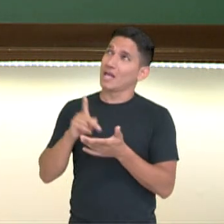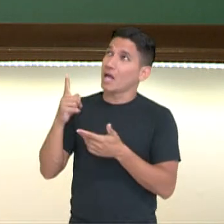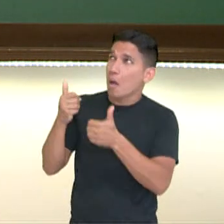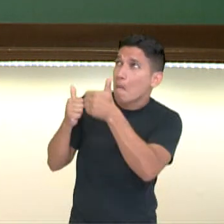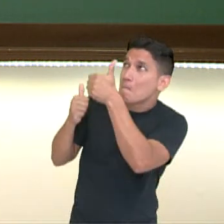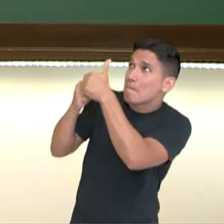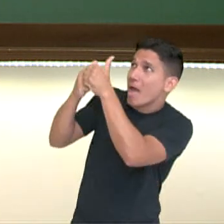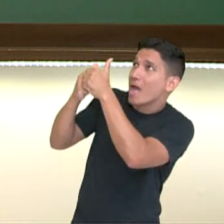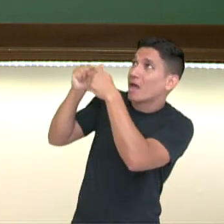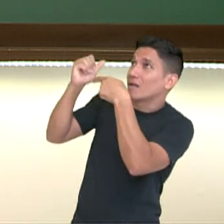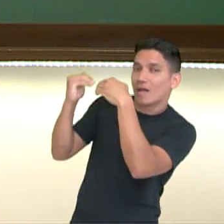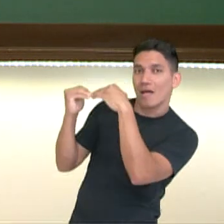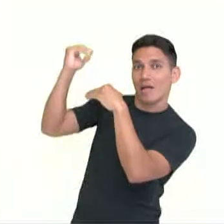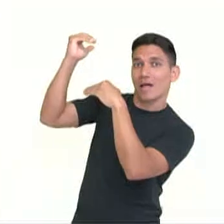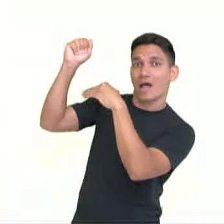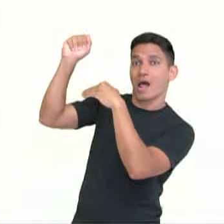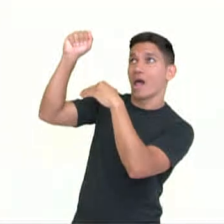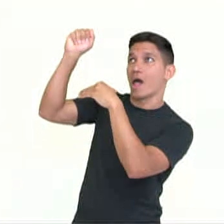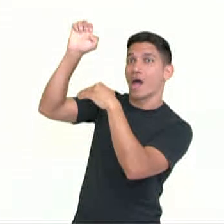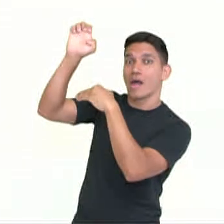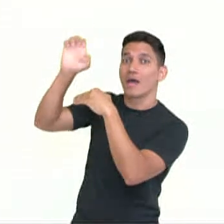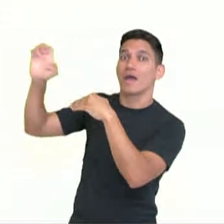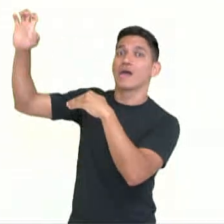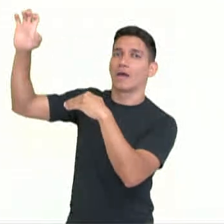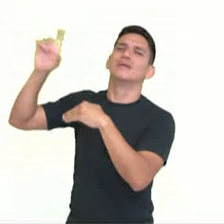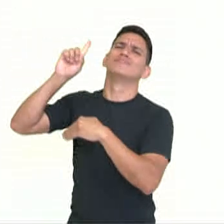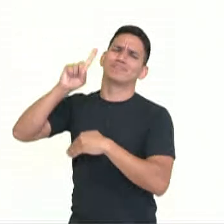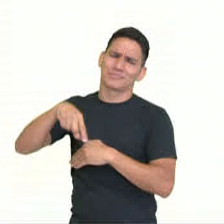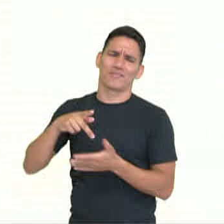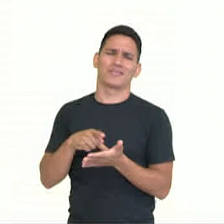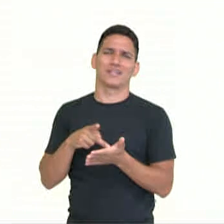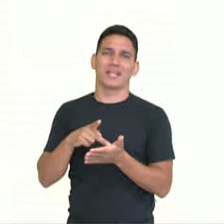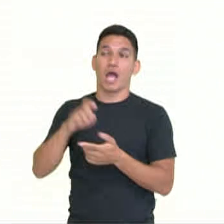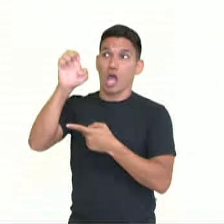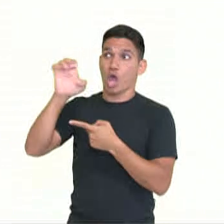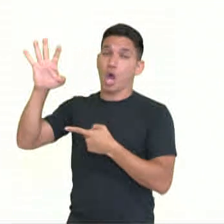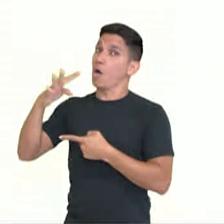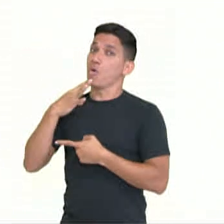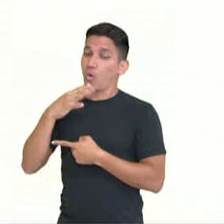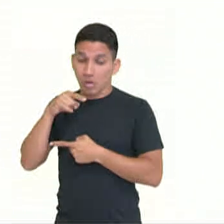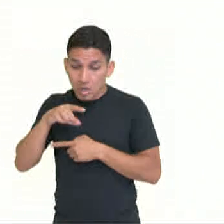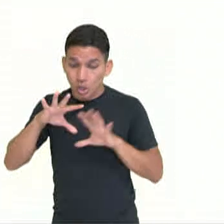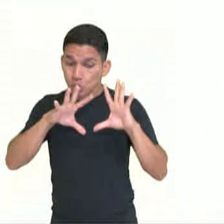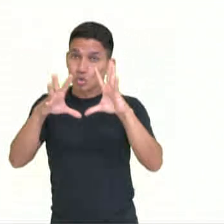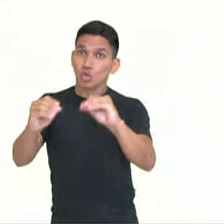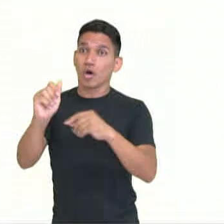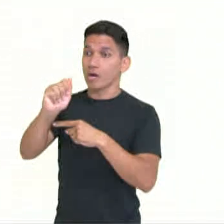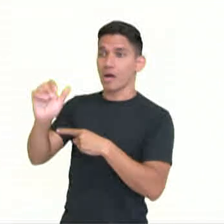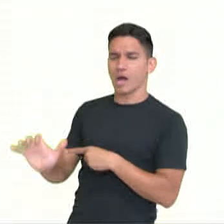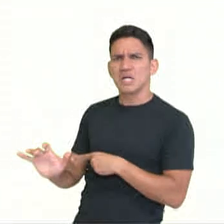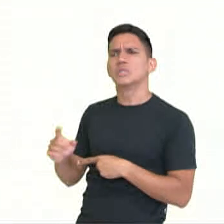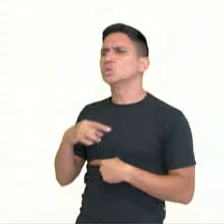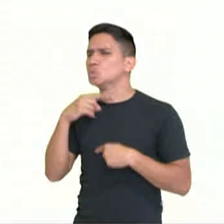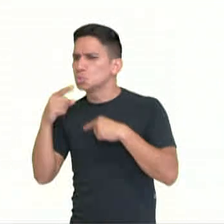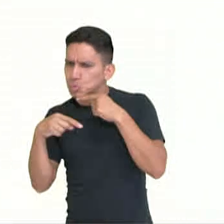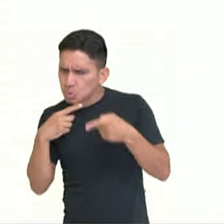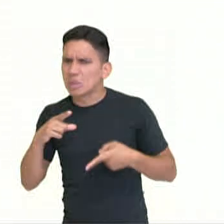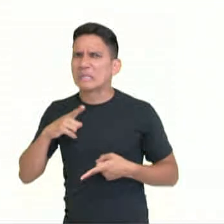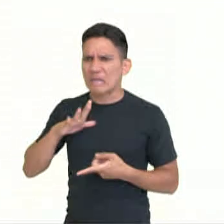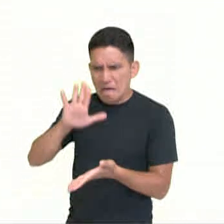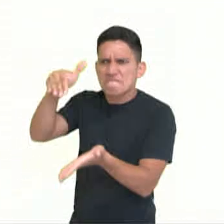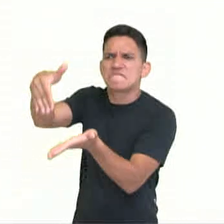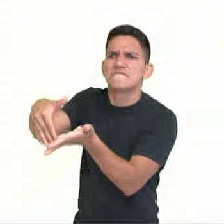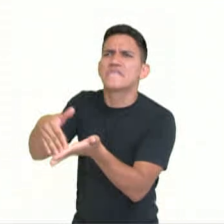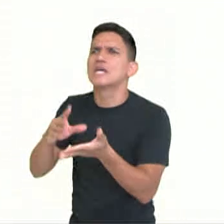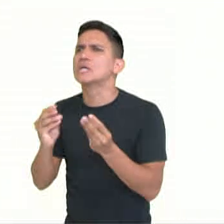à Europa. Sim, os europeus não conheciam a totalidade da África. Havia dúvida se a África teria fim